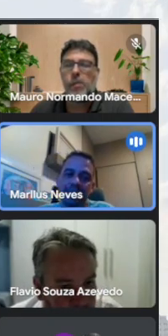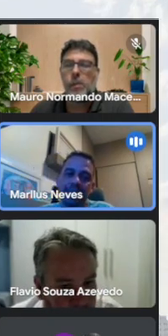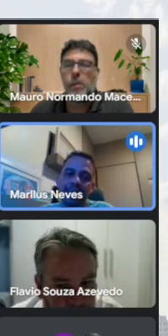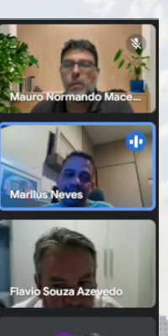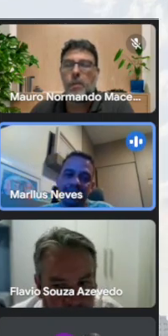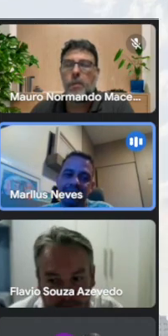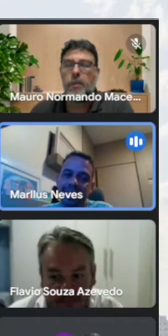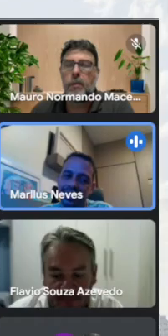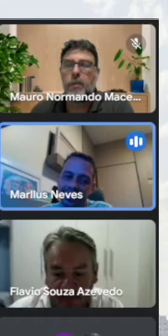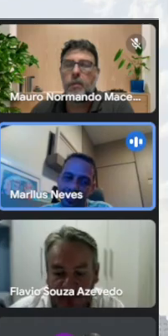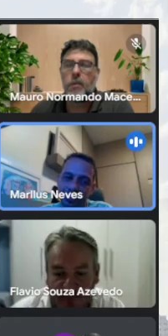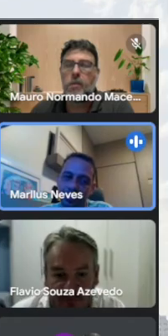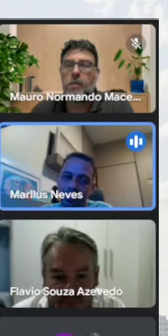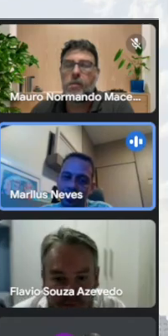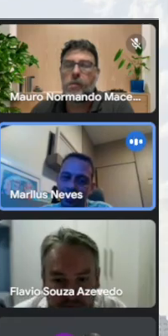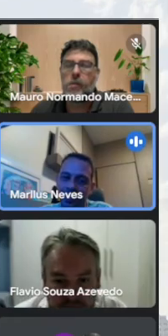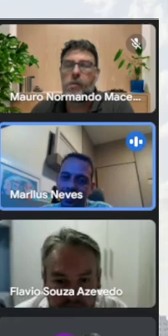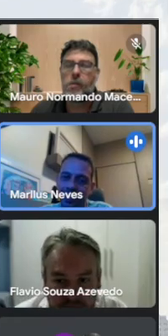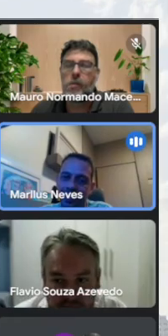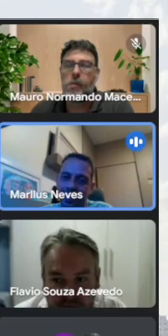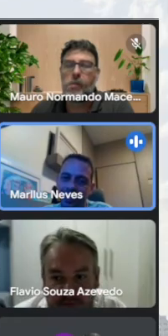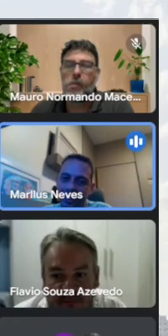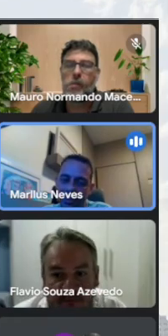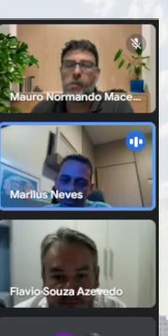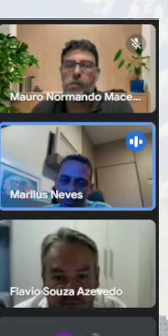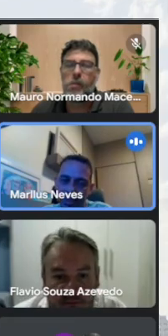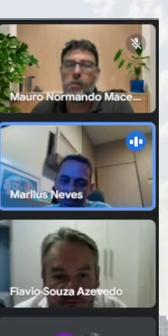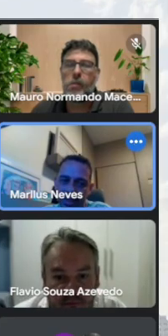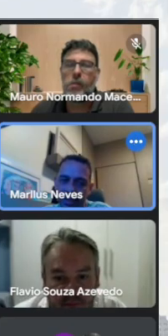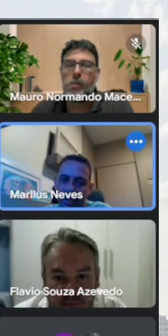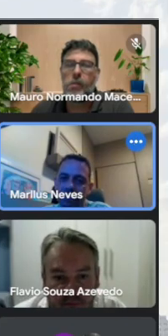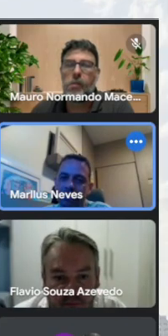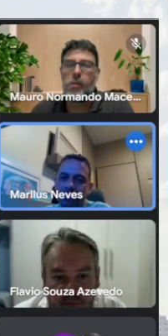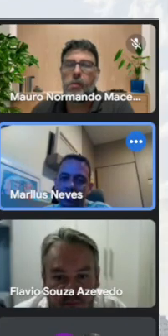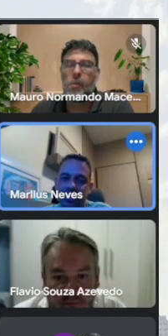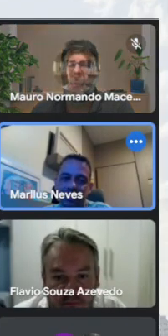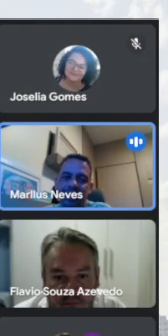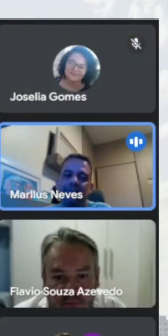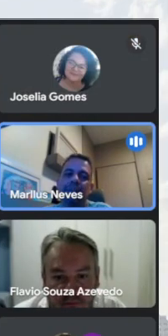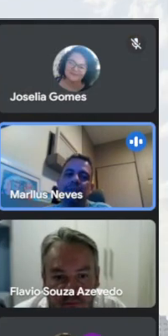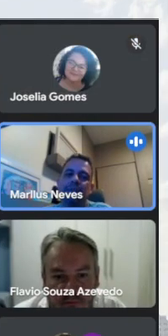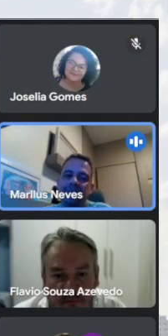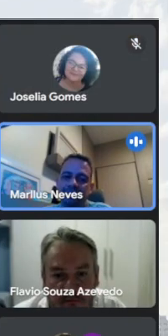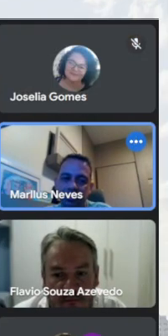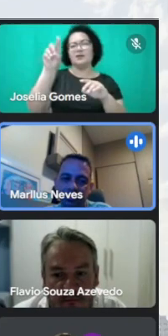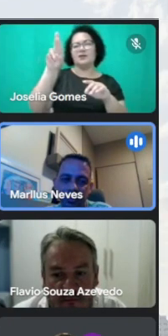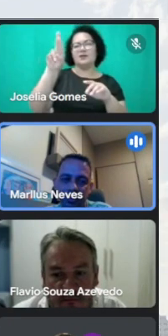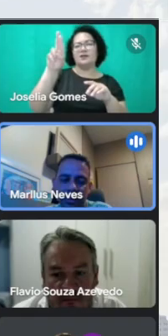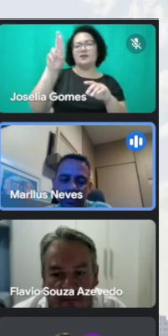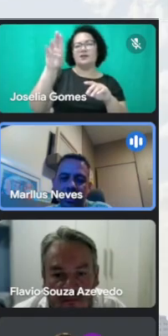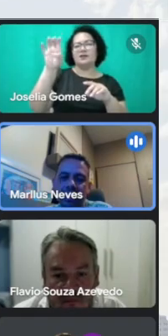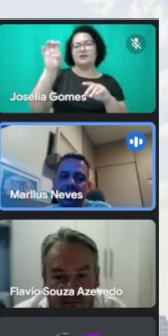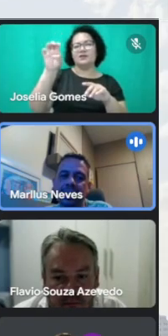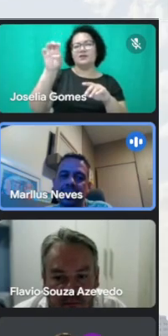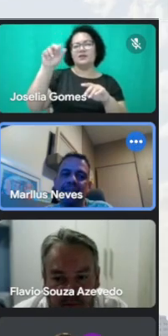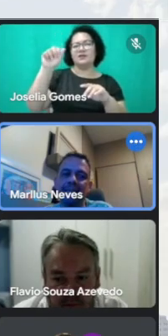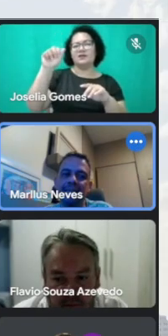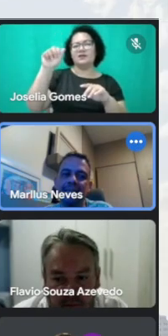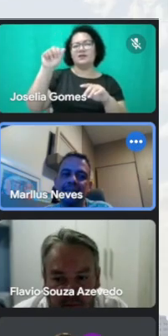você falou do efeito da urbanização, que é que a gente se preocupa muito, né, na área de drenagem, da impermeabilização e tem a poluição